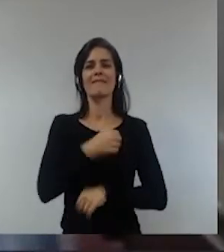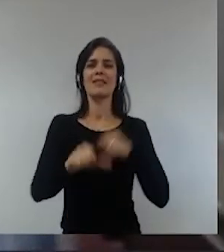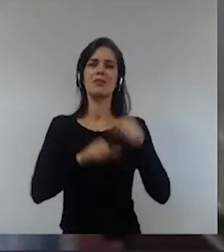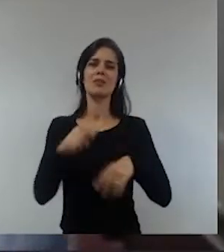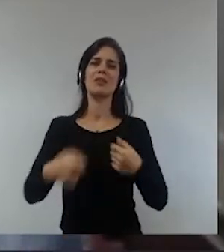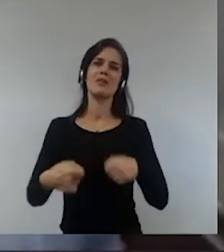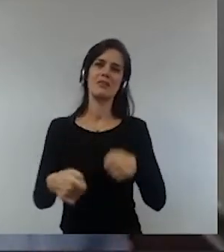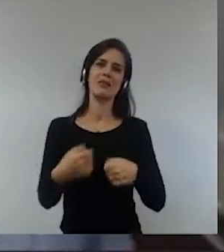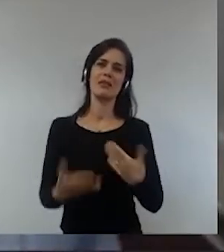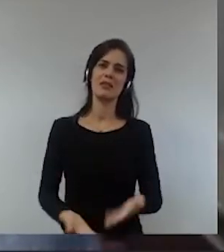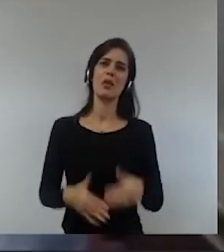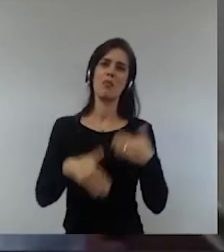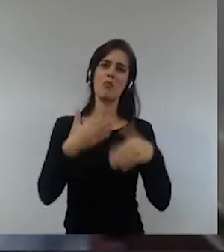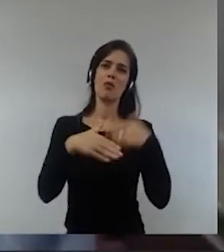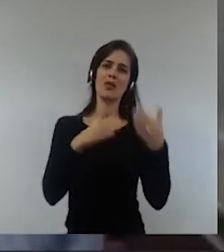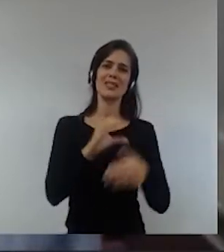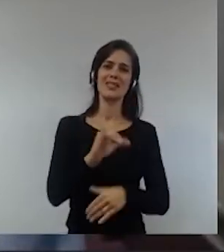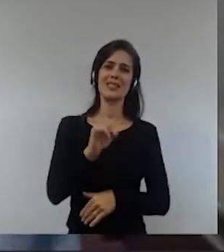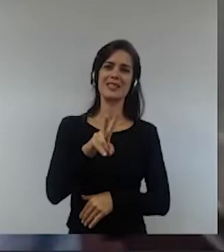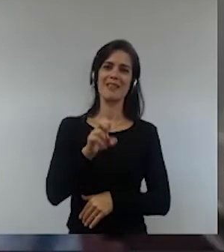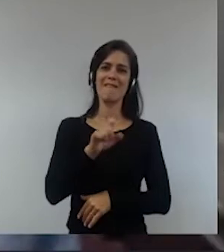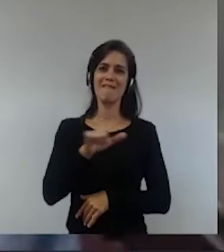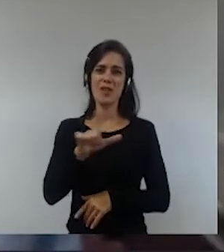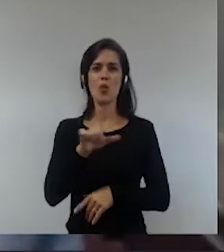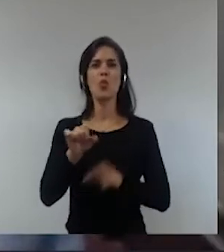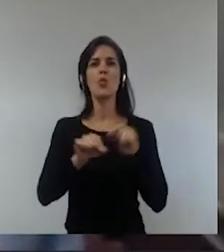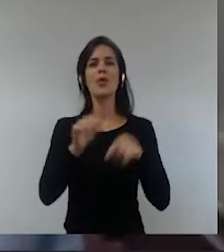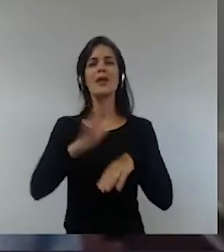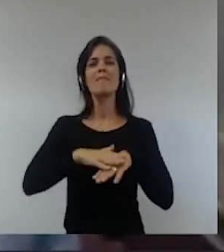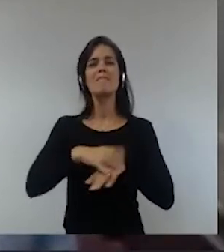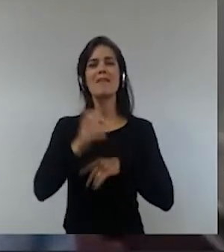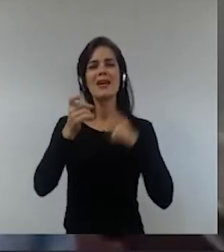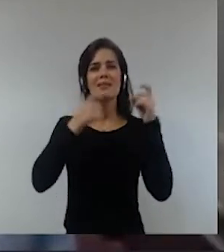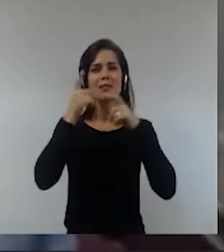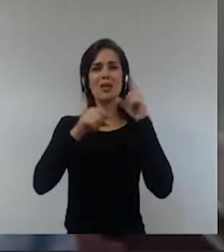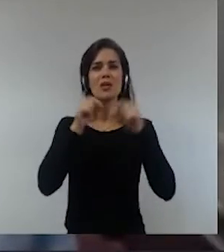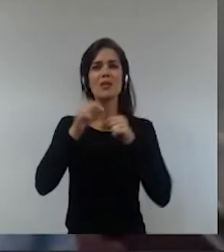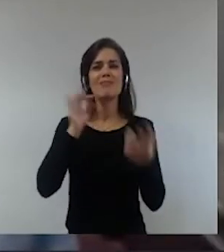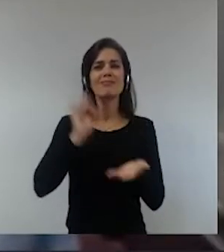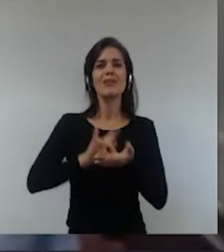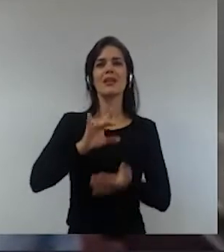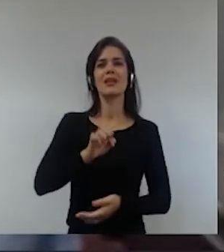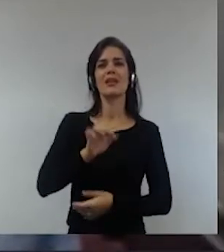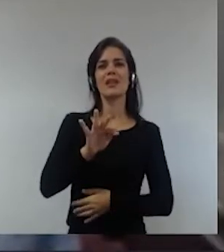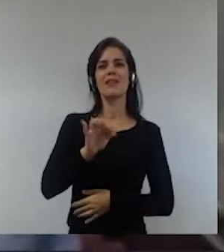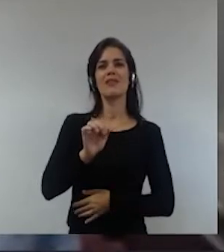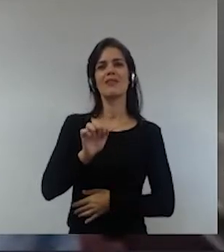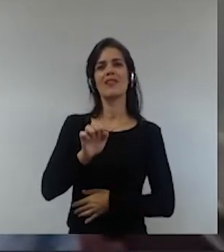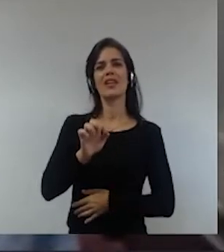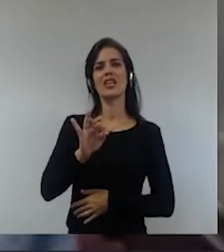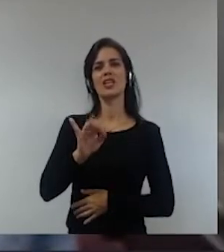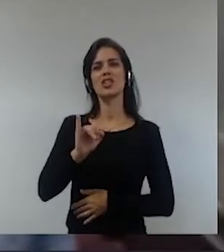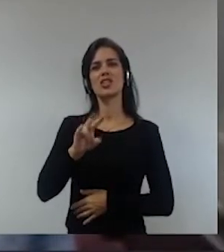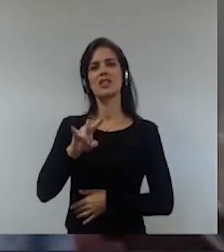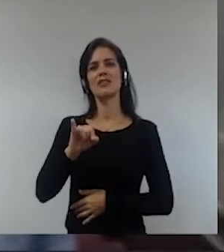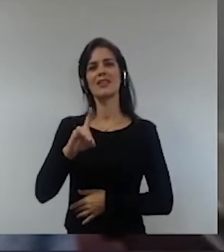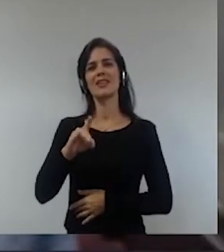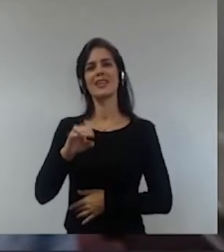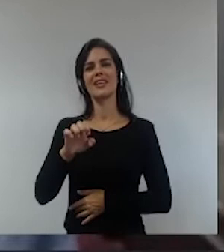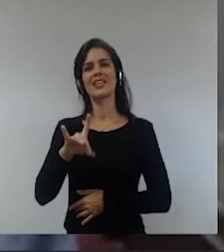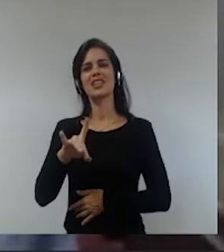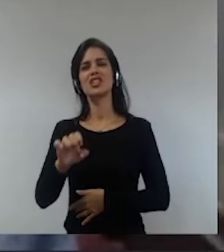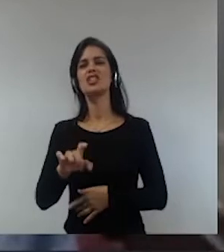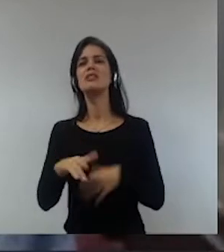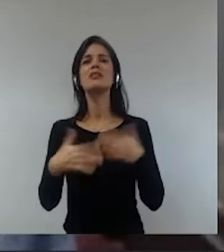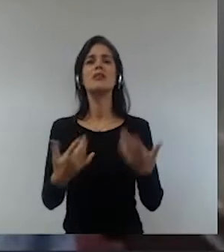relação ao processo civil, o que mais preocupa é efetividade dos atos processuais. De nada